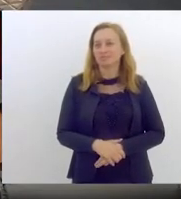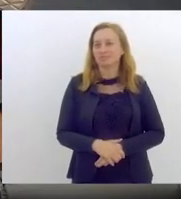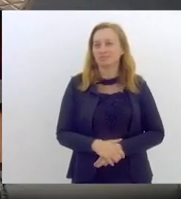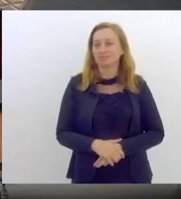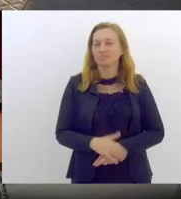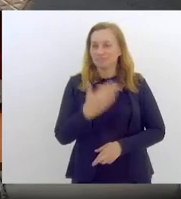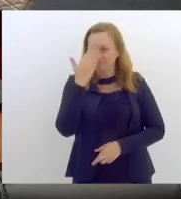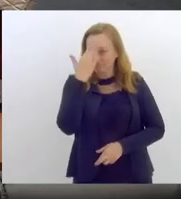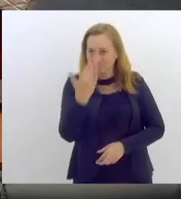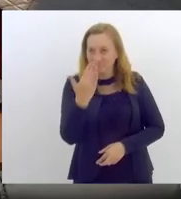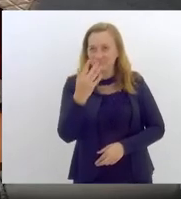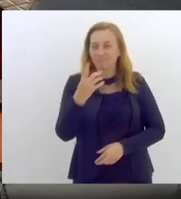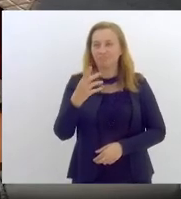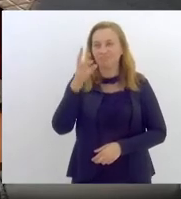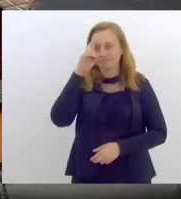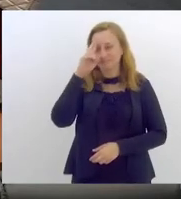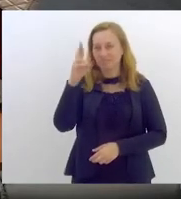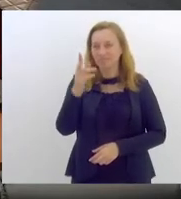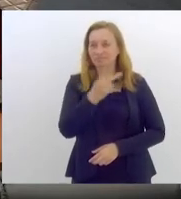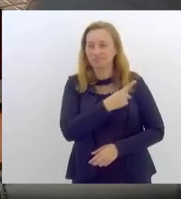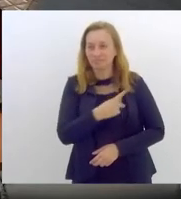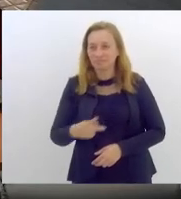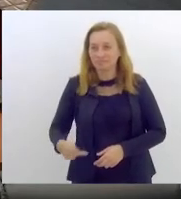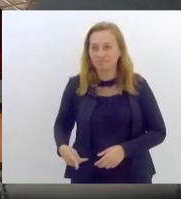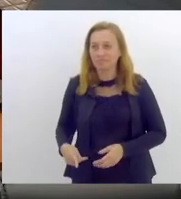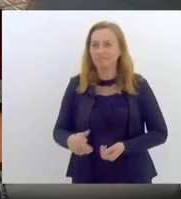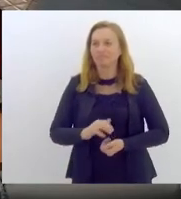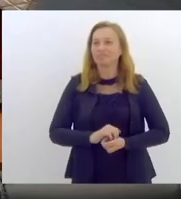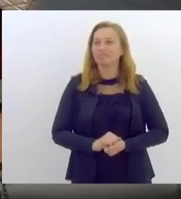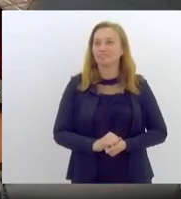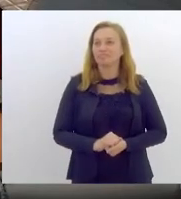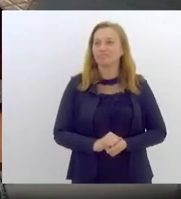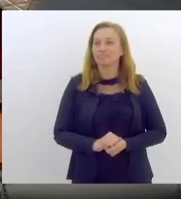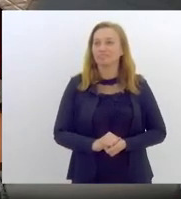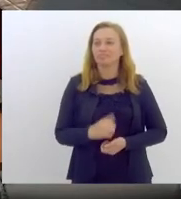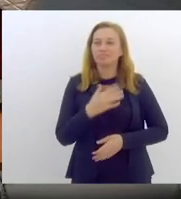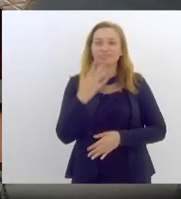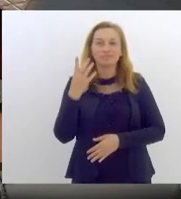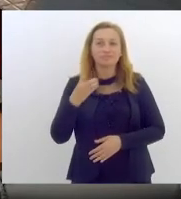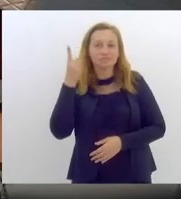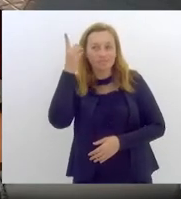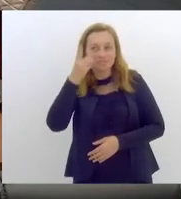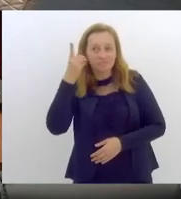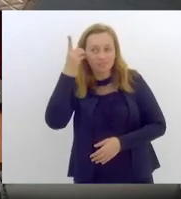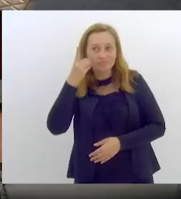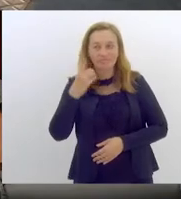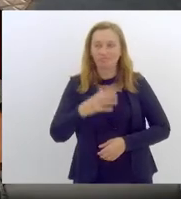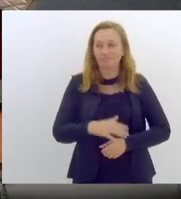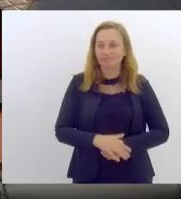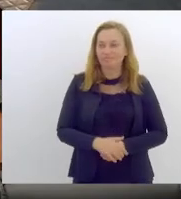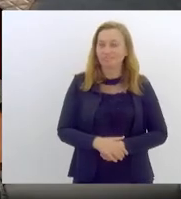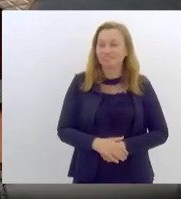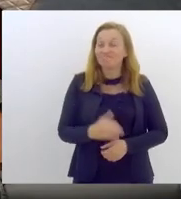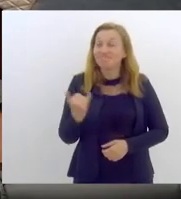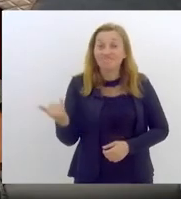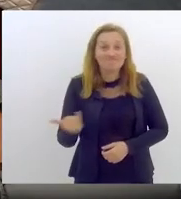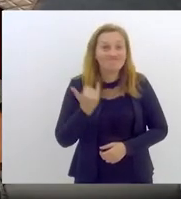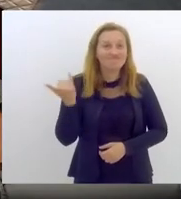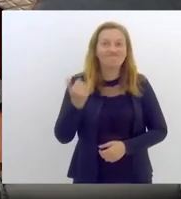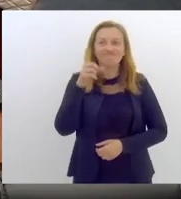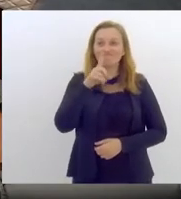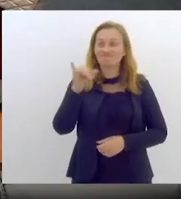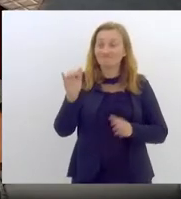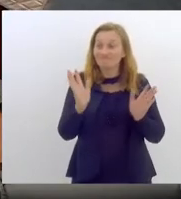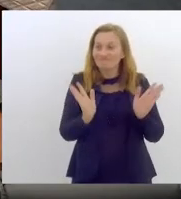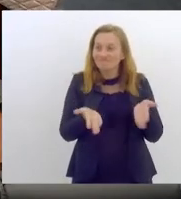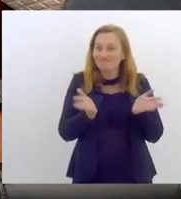muito obrigada senhora Presidente senhoras deputados e senhores deputados muito importante no dia de